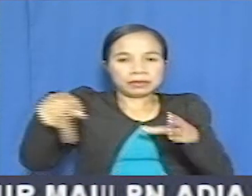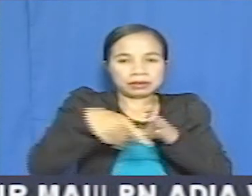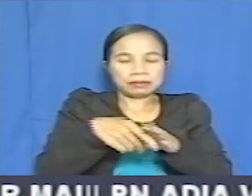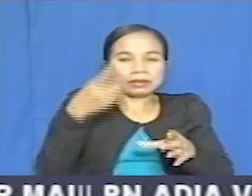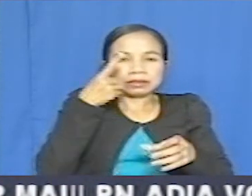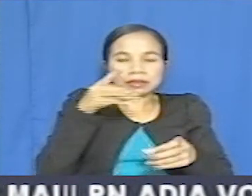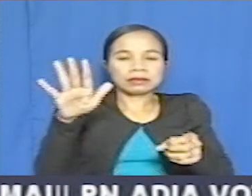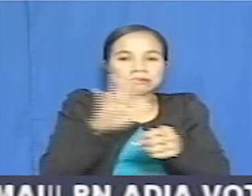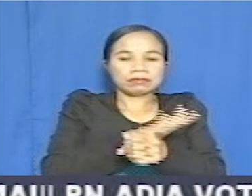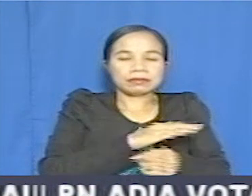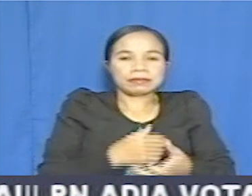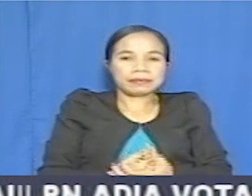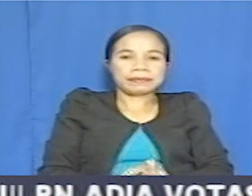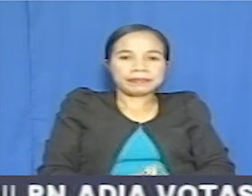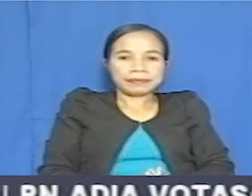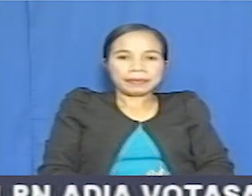completa.